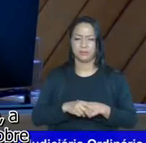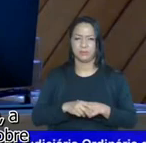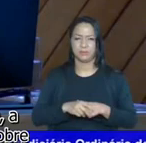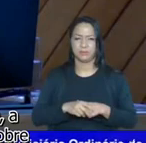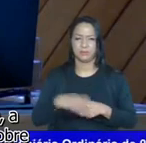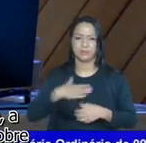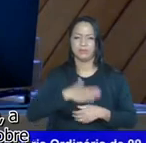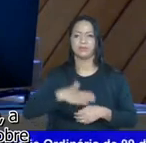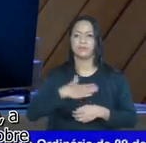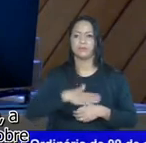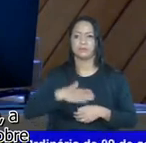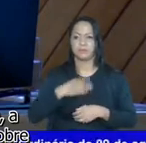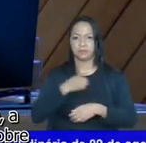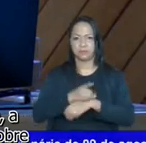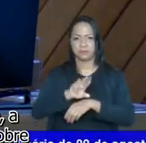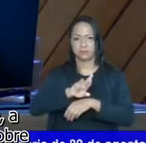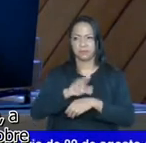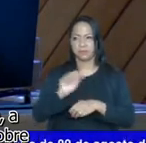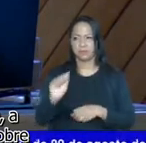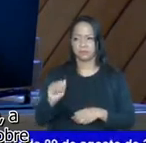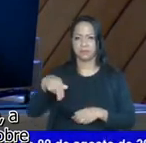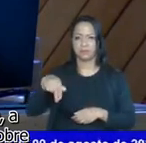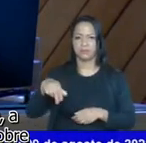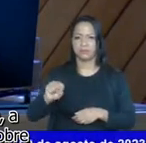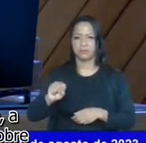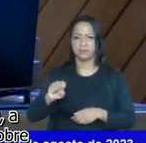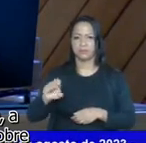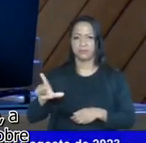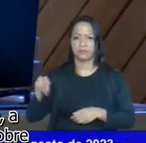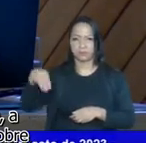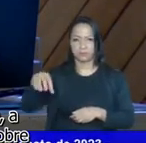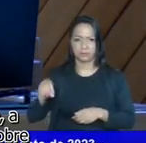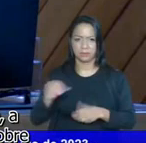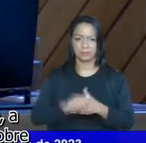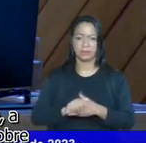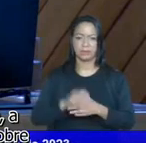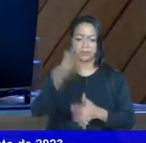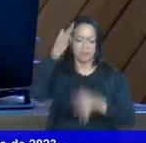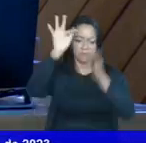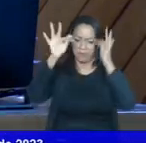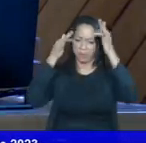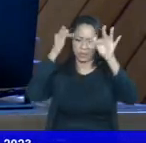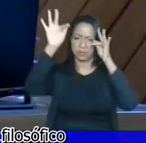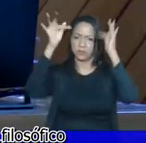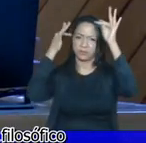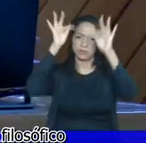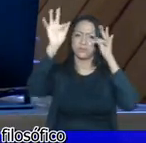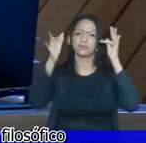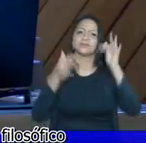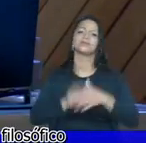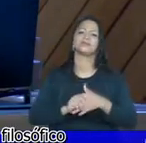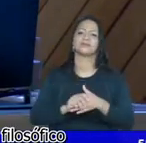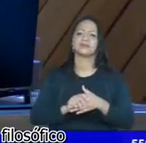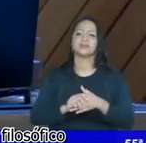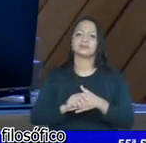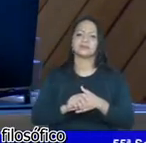Eu gosto muito, e o doutor Anselmo está presente, a gente gosta de conversar sobre filosofia, sobre teologia, não